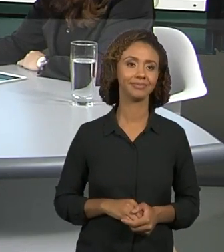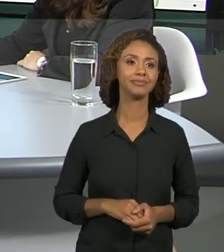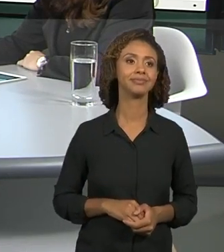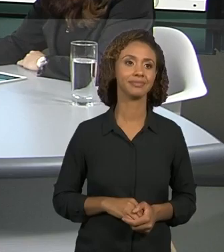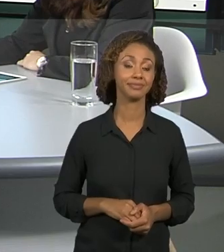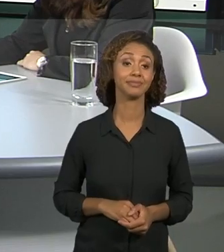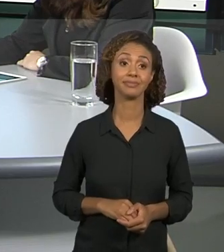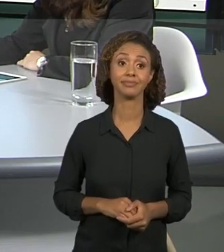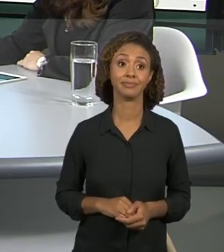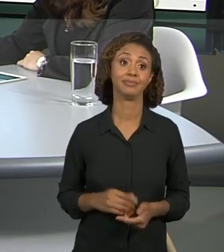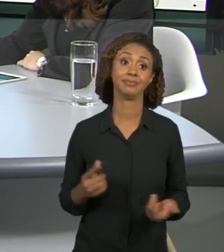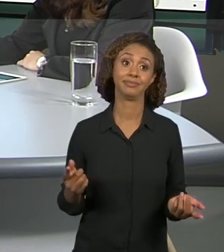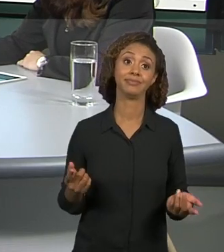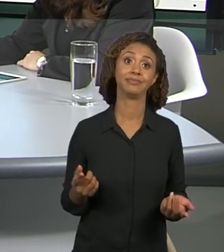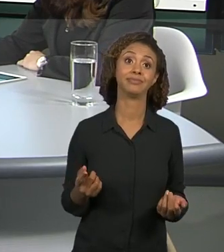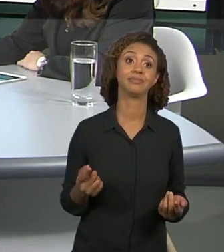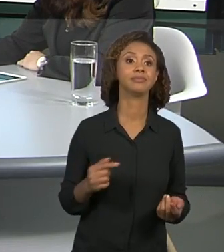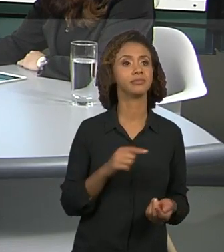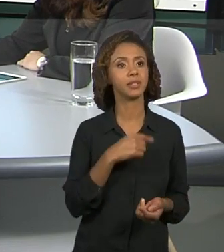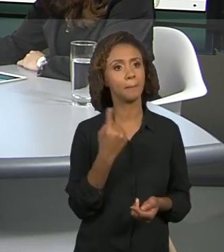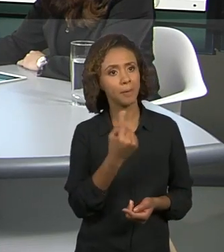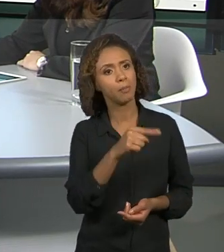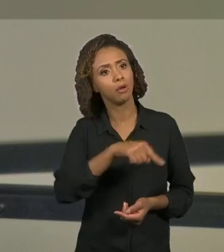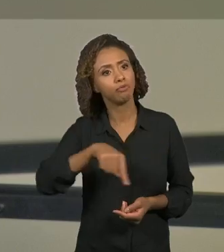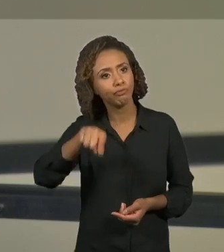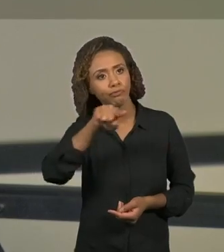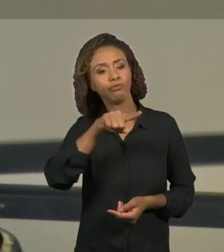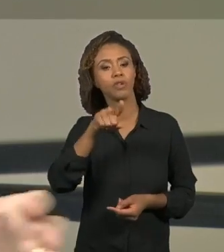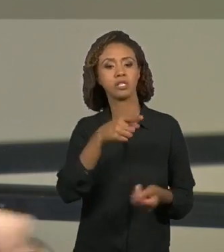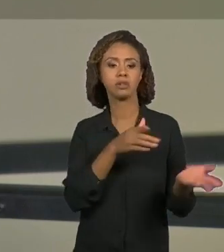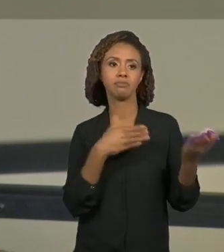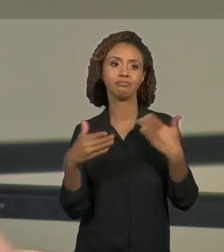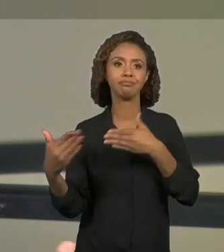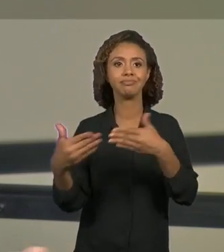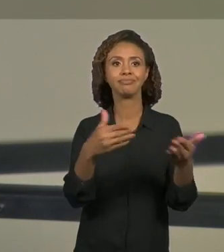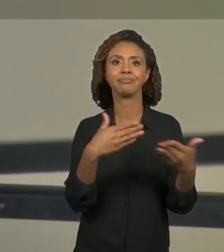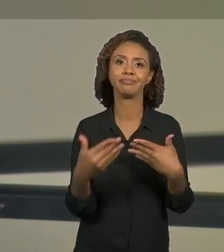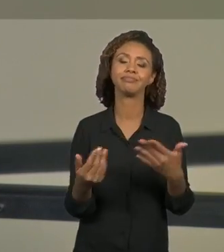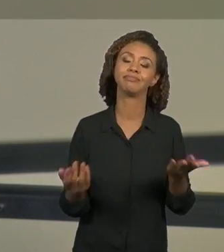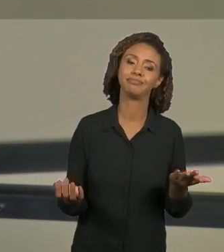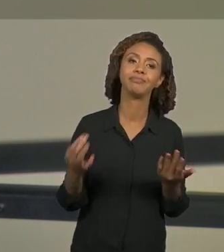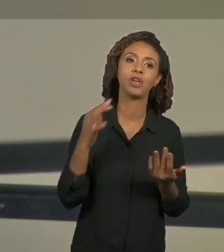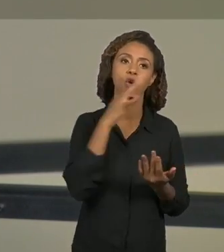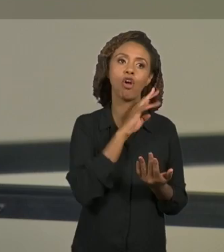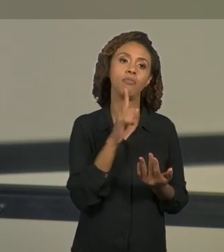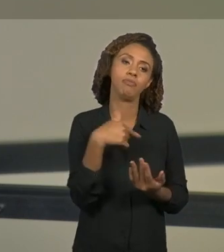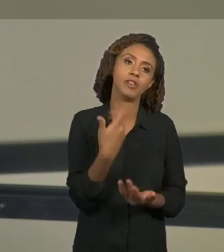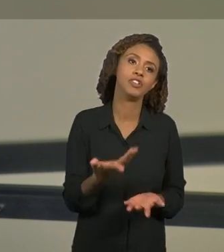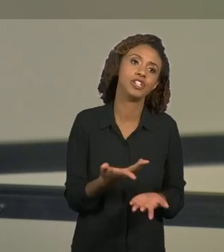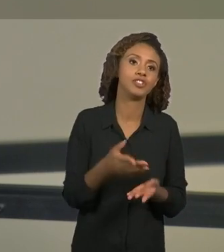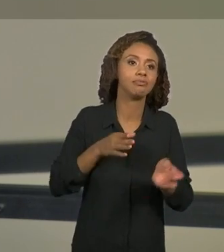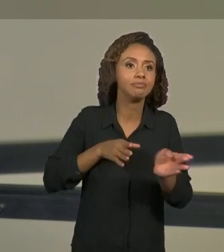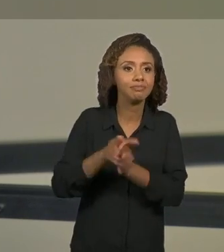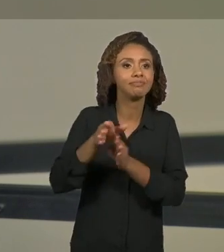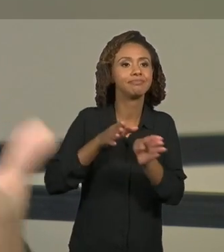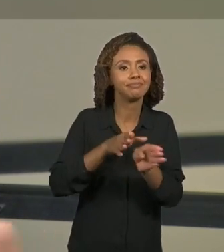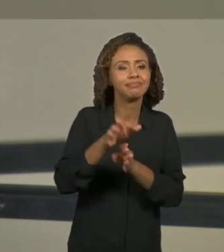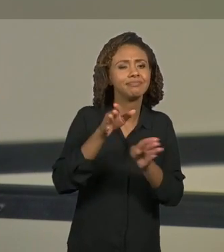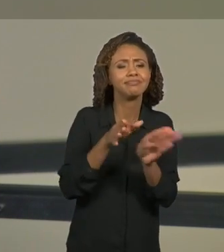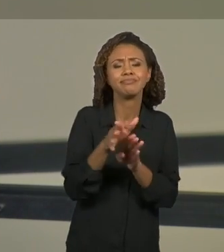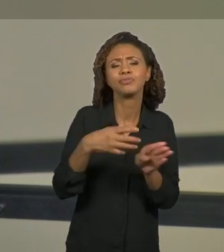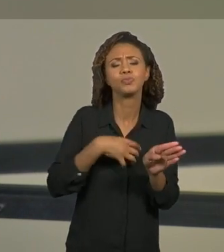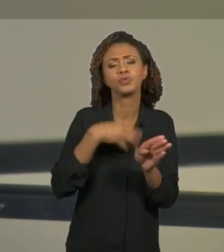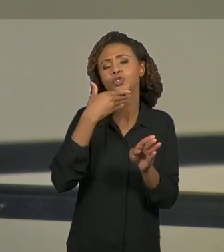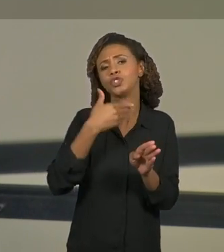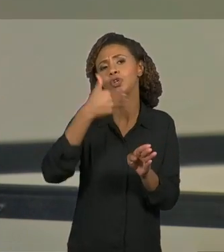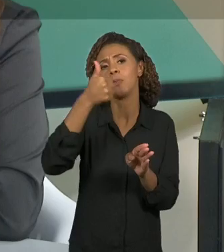aí nós vamos deixar o princípio que eles interajam né e lógico nós temos que orientar da melhor maneira possível né para